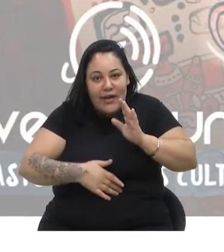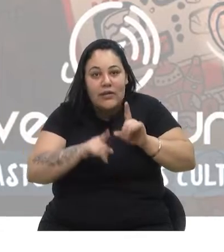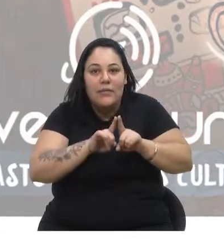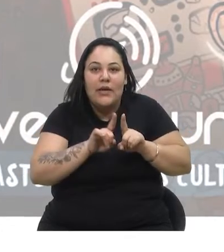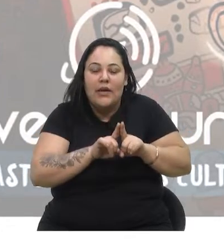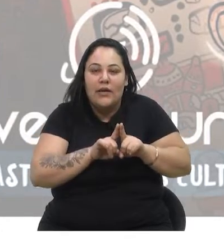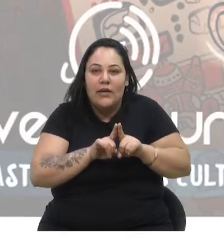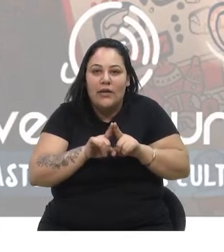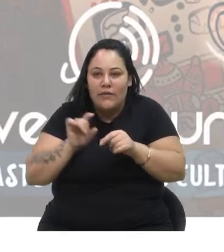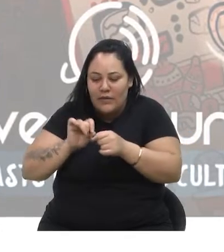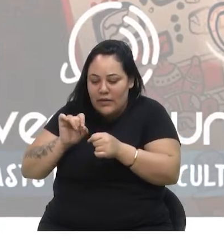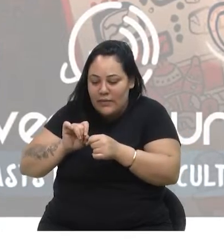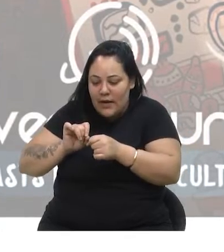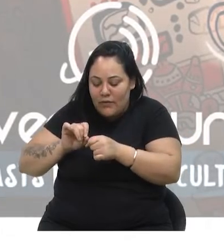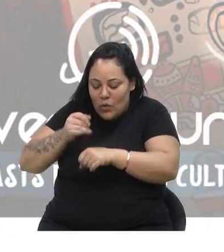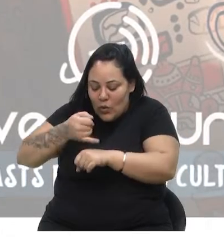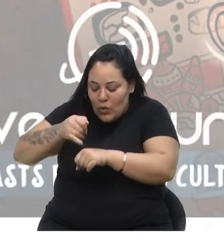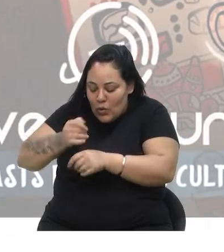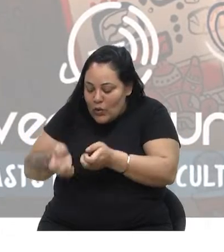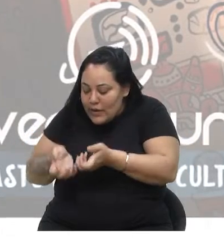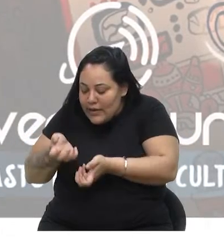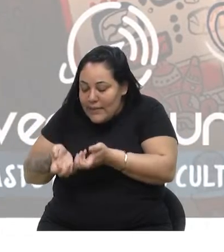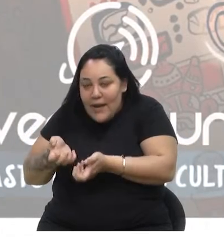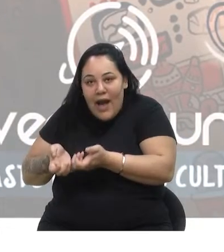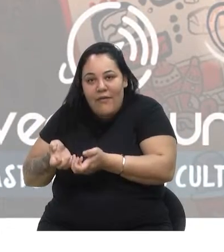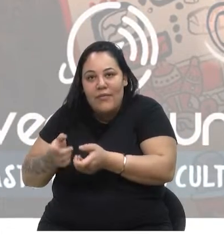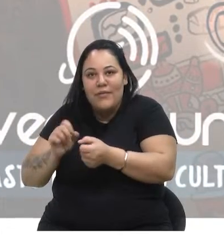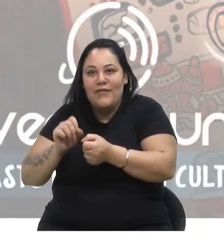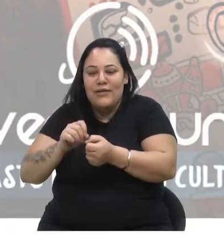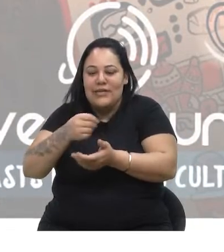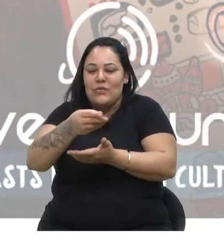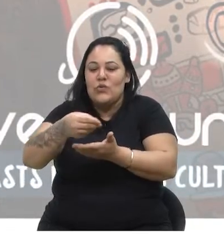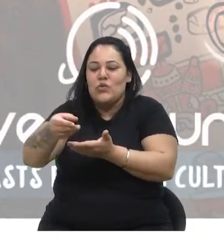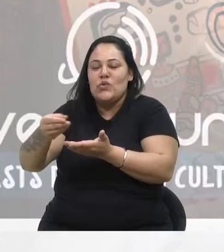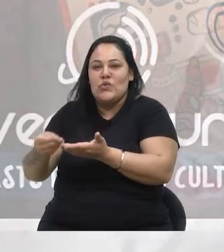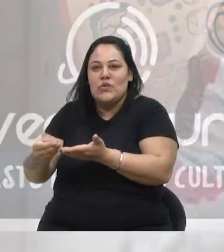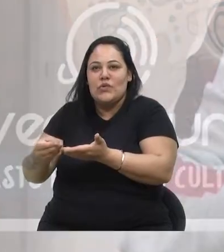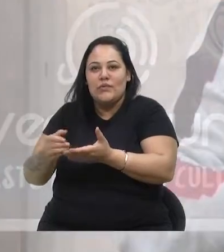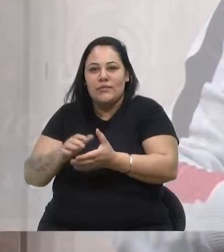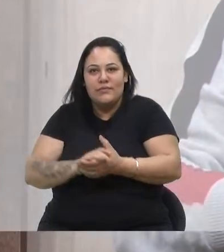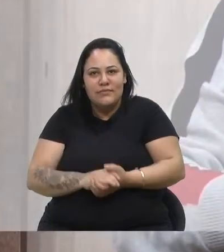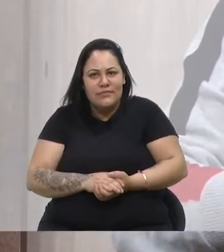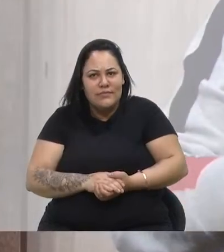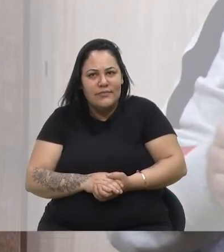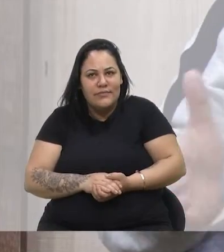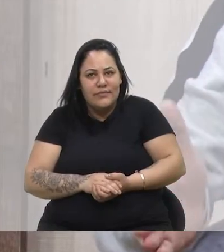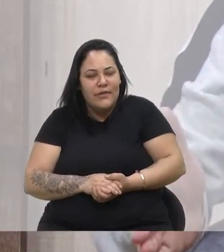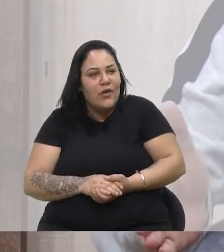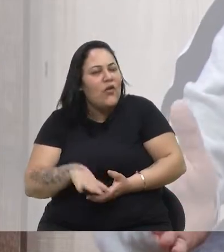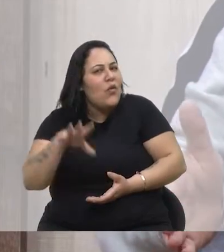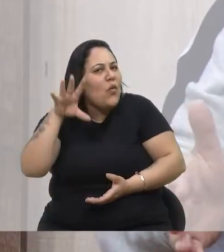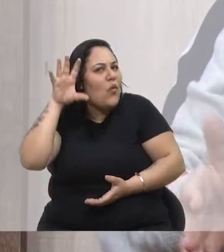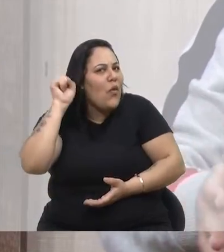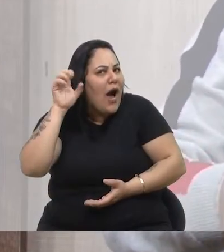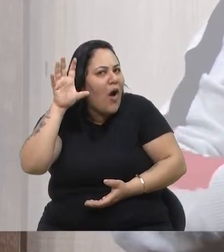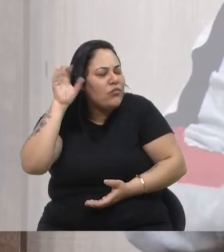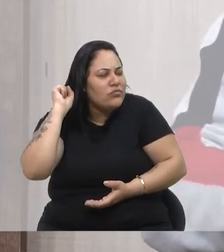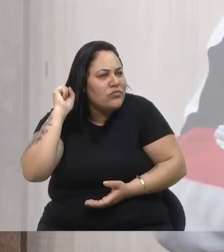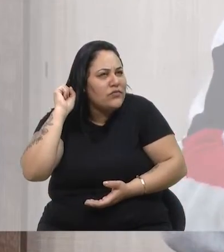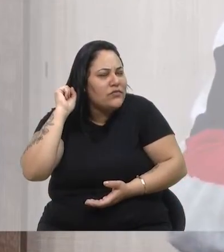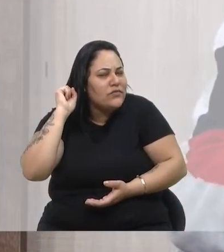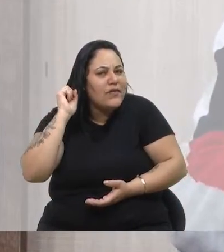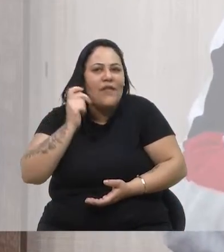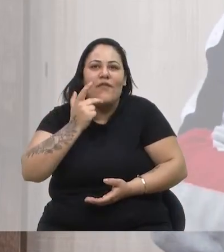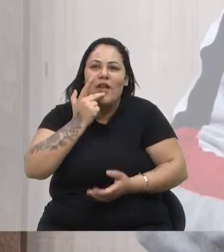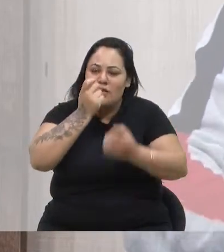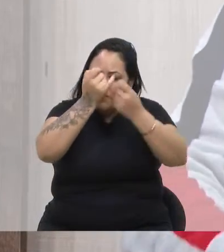barriga. Também queimavam a cera para fazer oferendas. Então, curiosamente, ali, o áudio vai